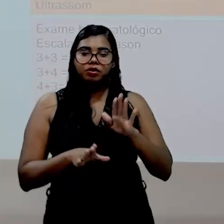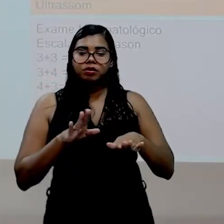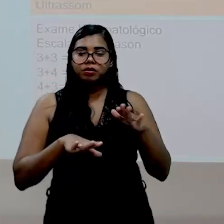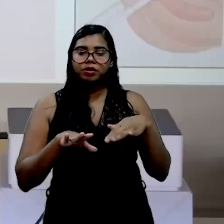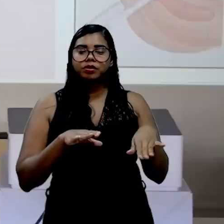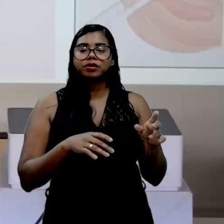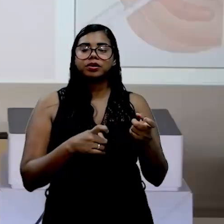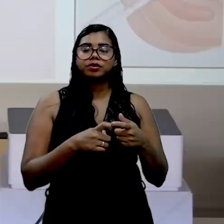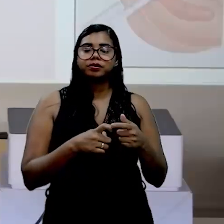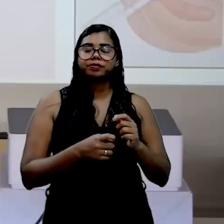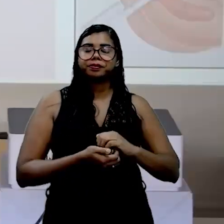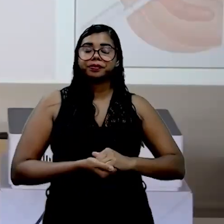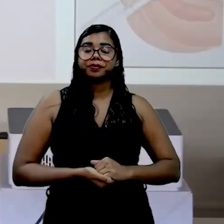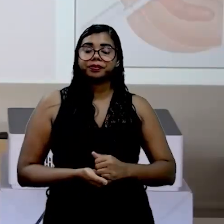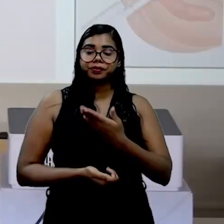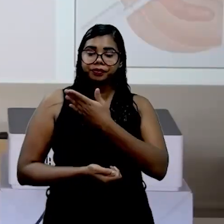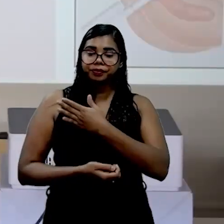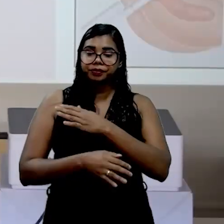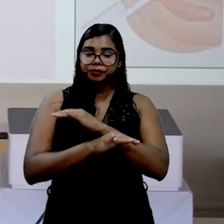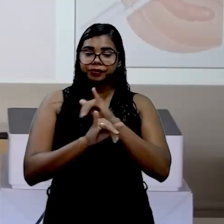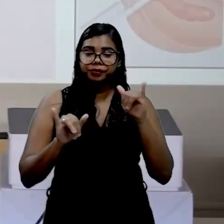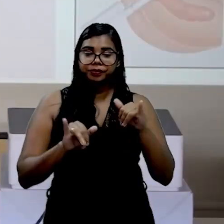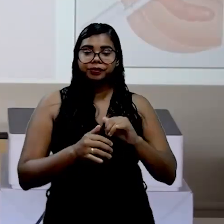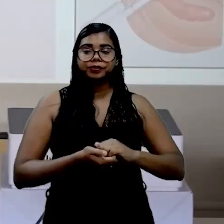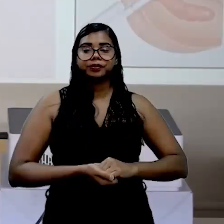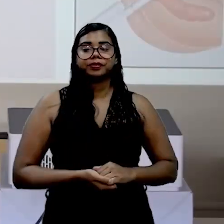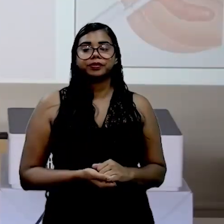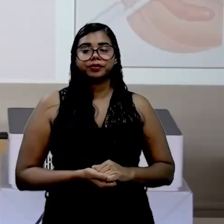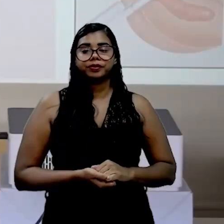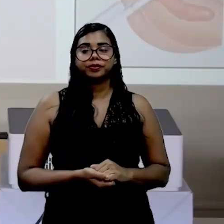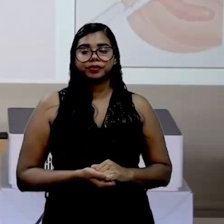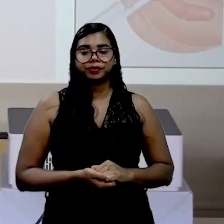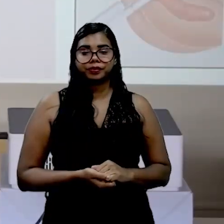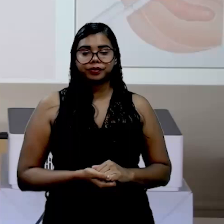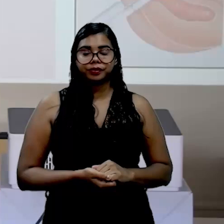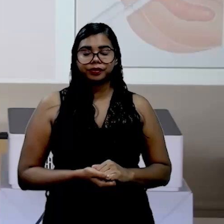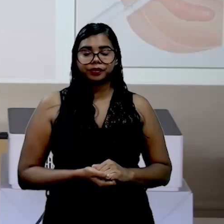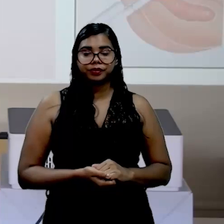4+3. Né? Em termos de prognóstico.